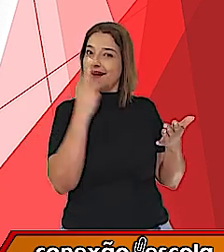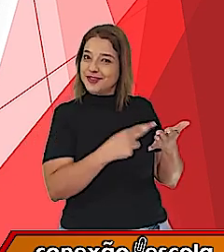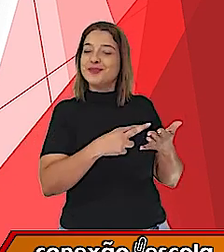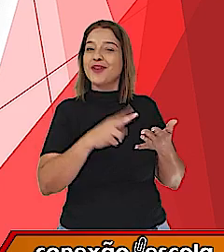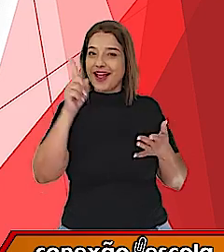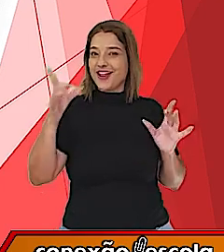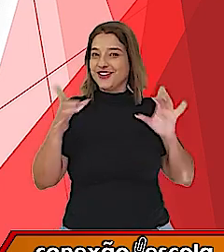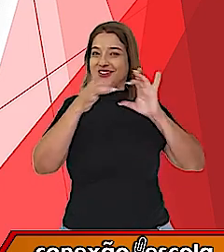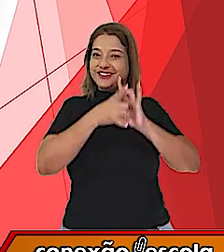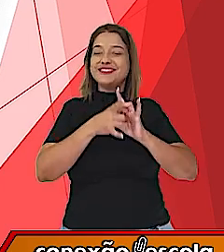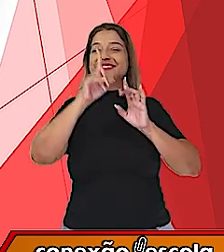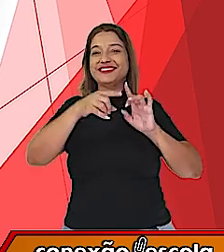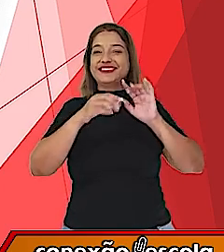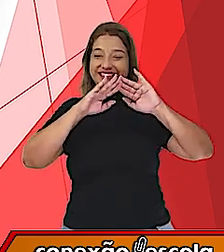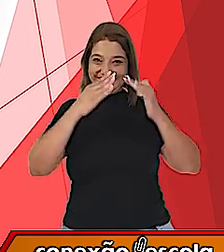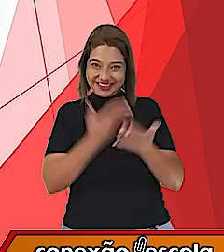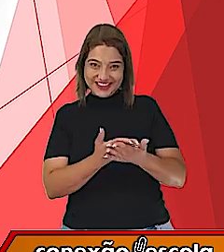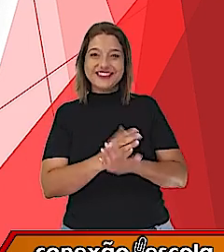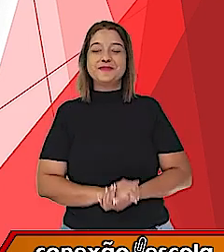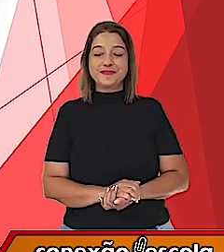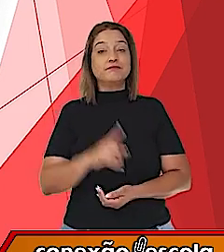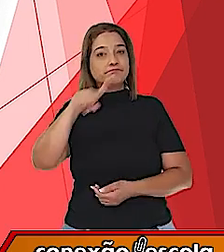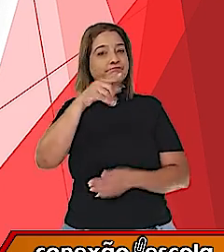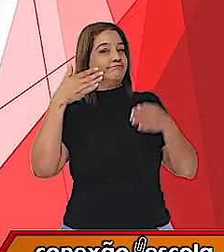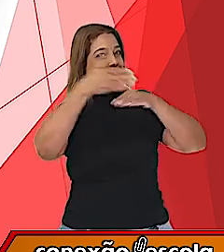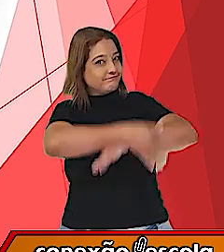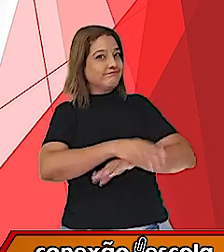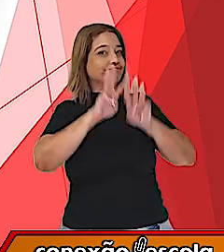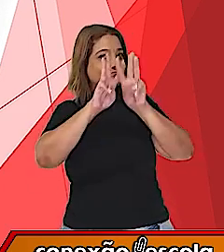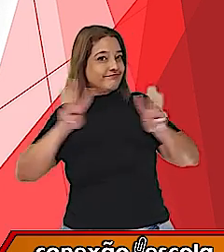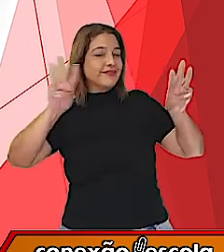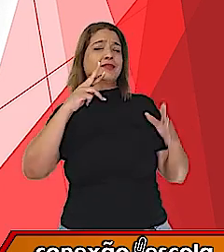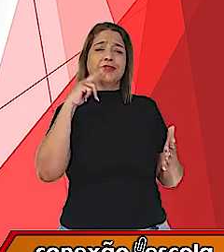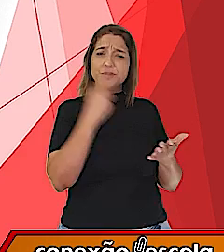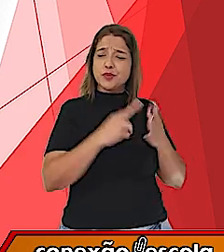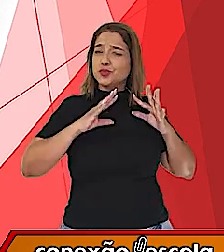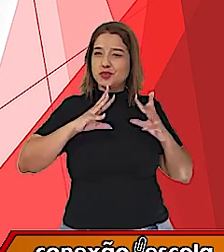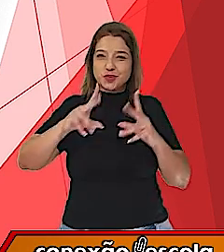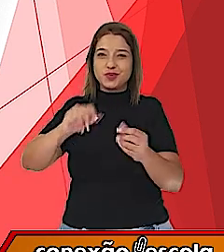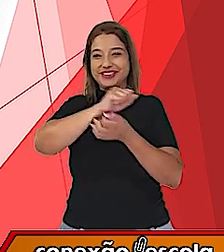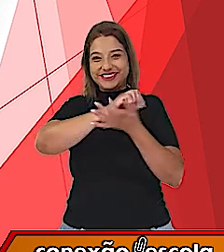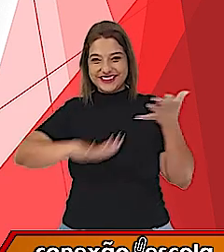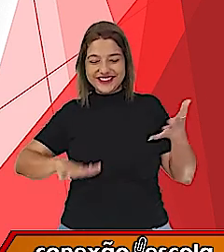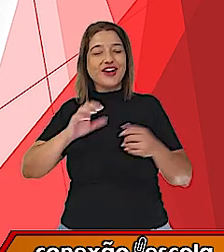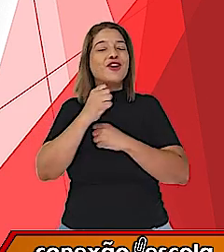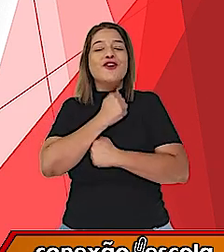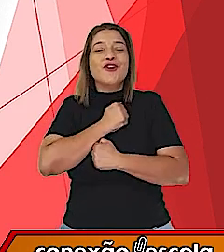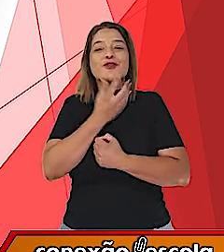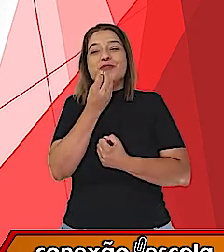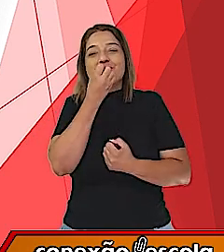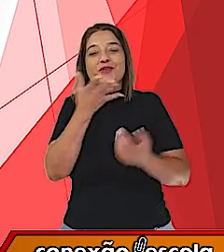lá no portal Conexão Escola. Acesse e realize as propostas. Gostei muito de estar